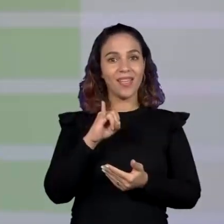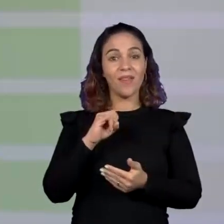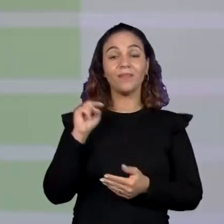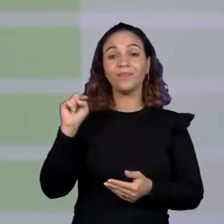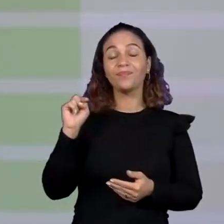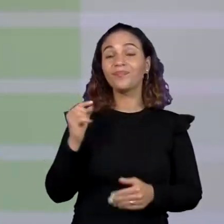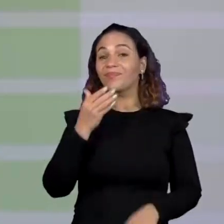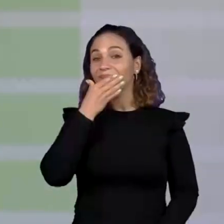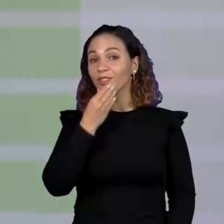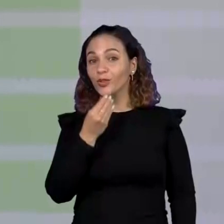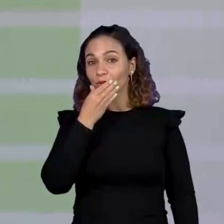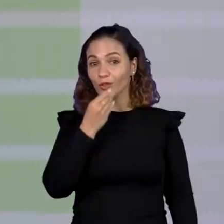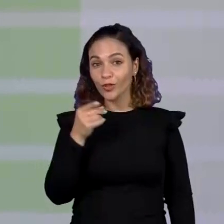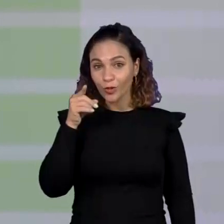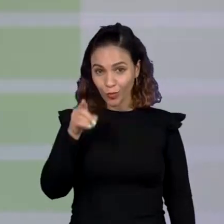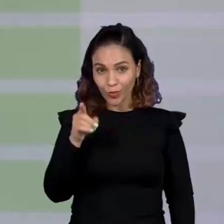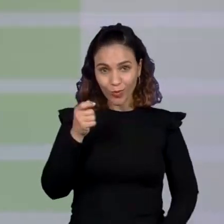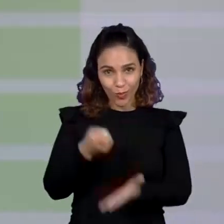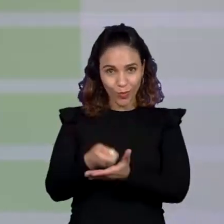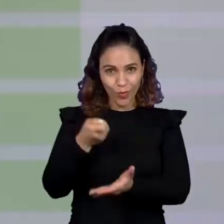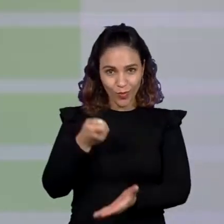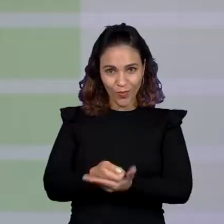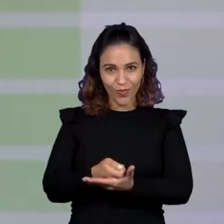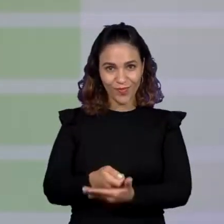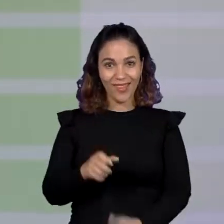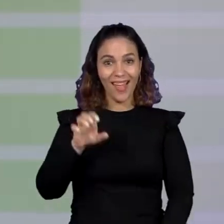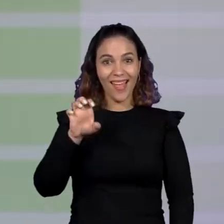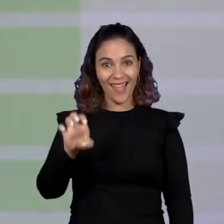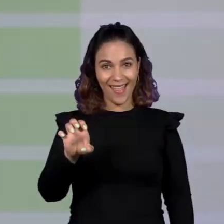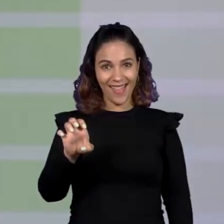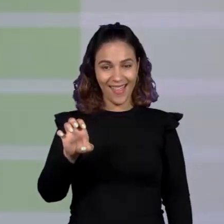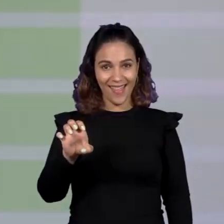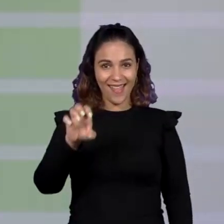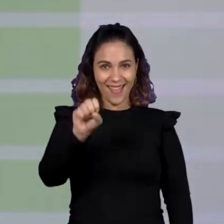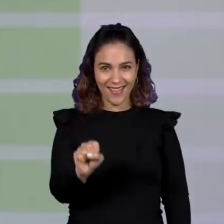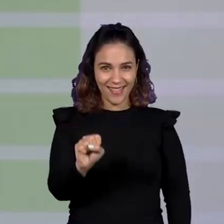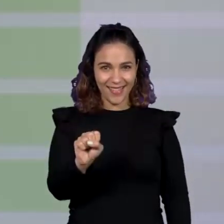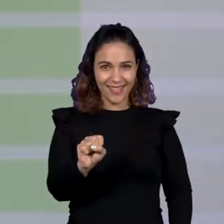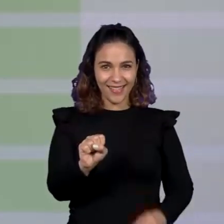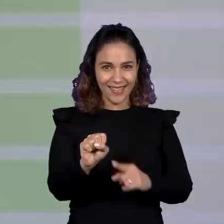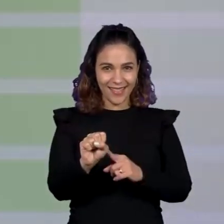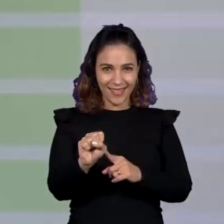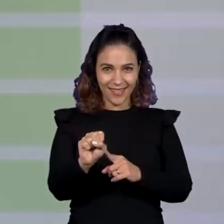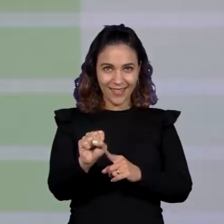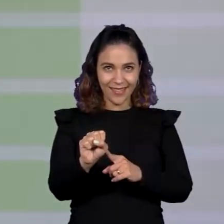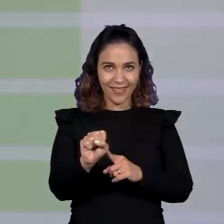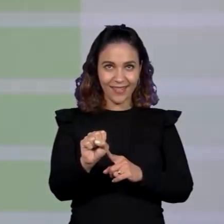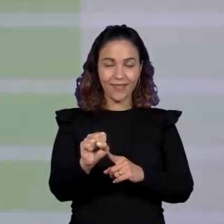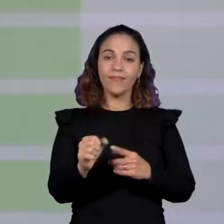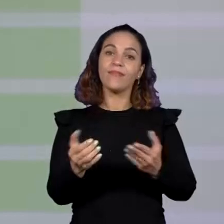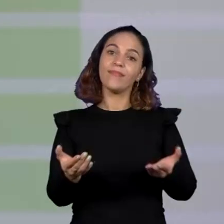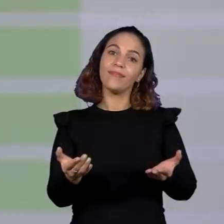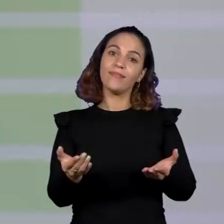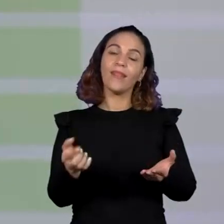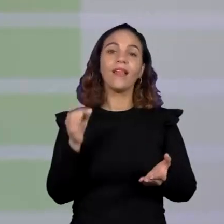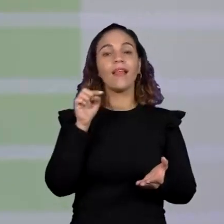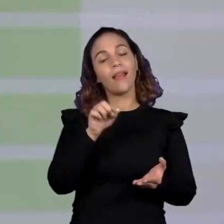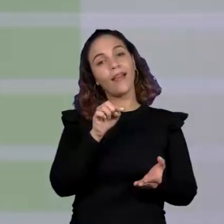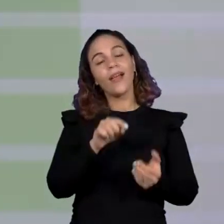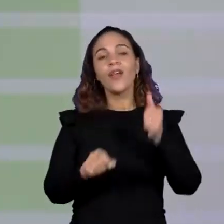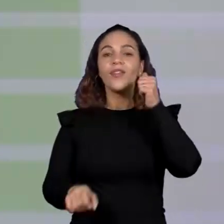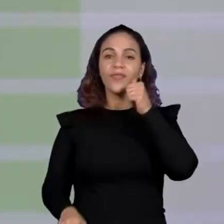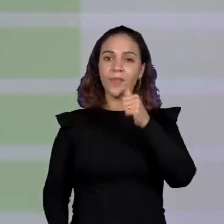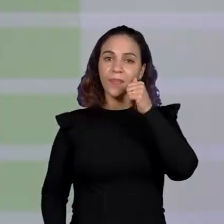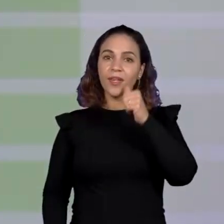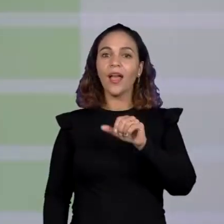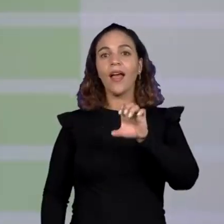obrigatoriedade do feminino, se não, eu tenho, né? Eu preciso colocar no S, porque eu tenho na minha origem